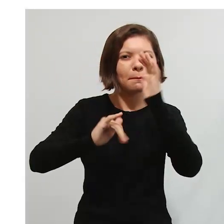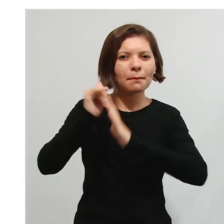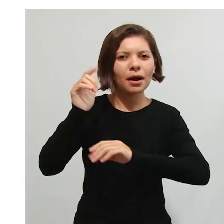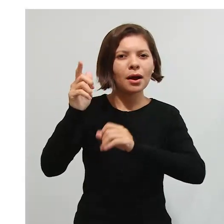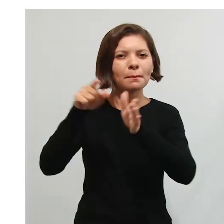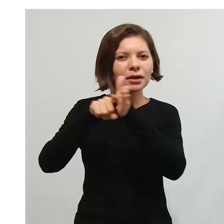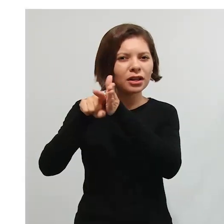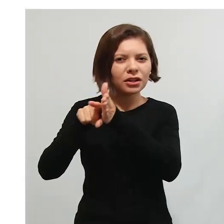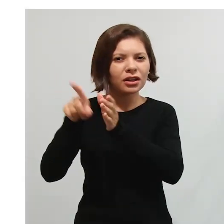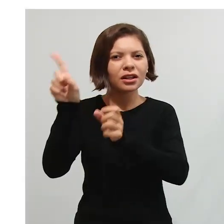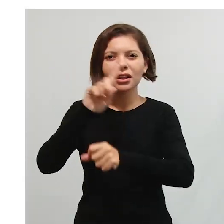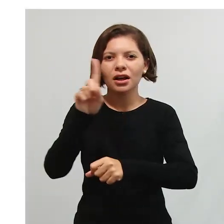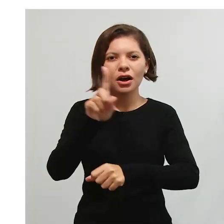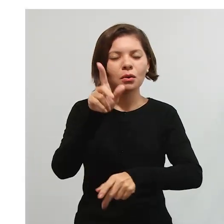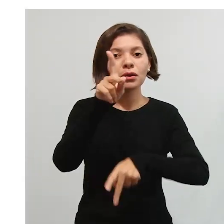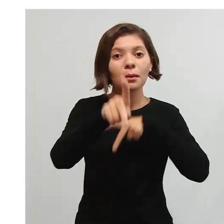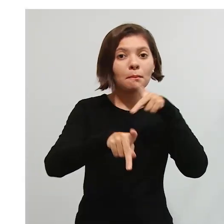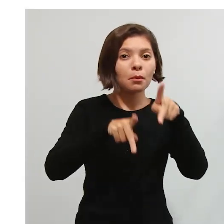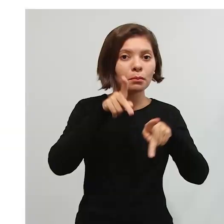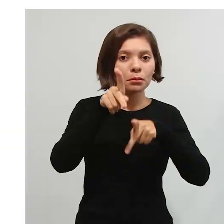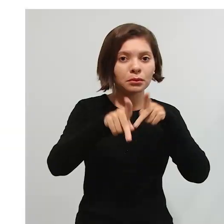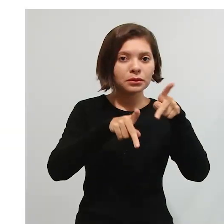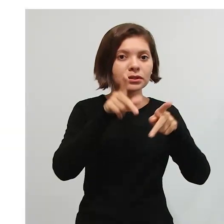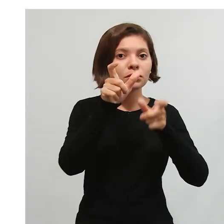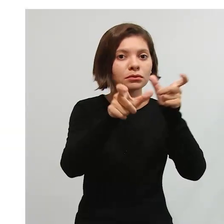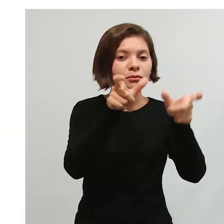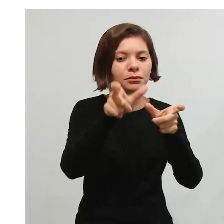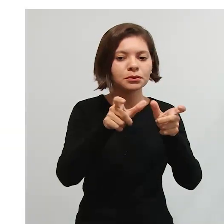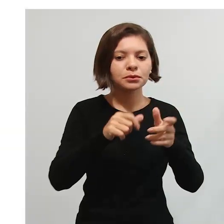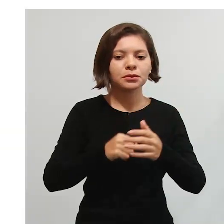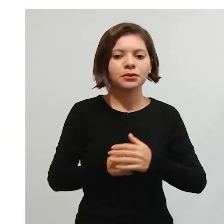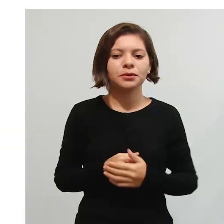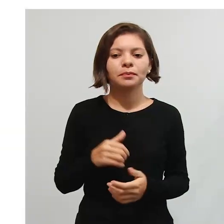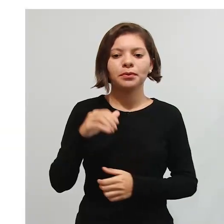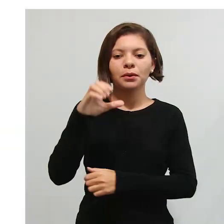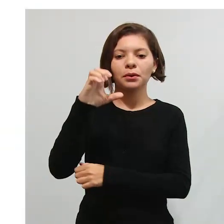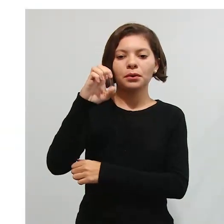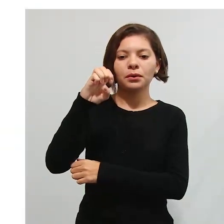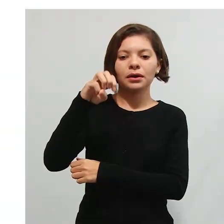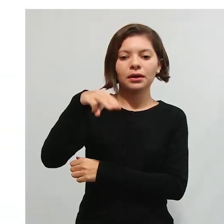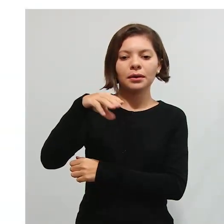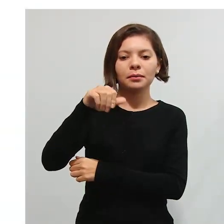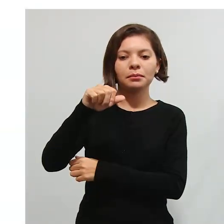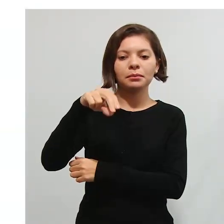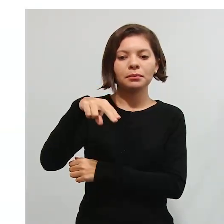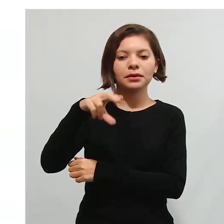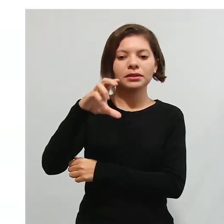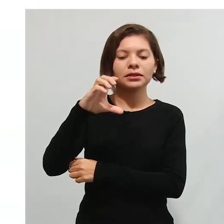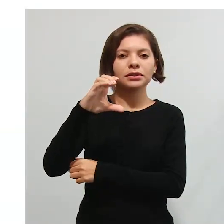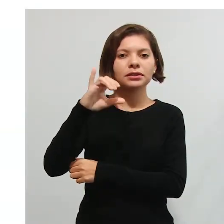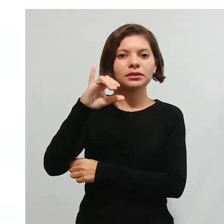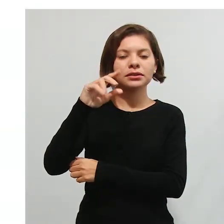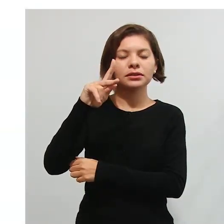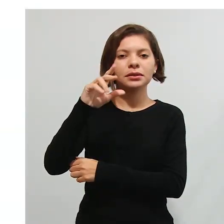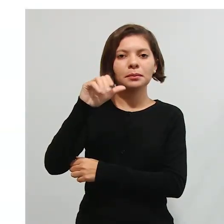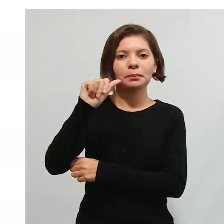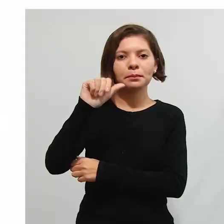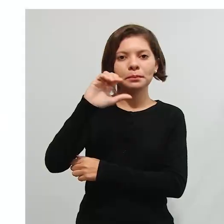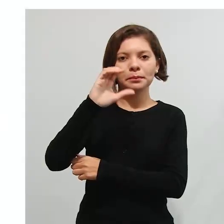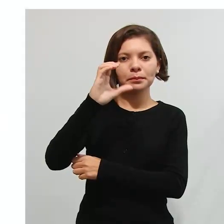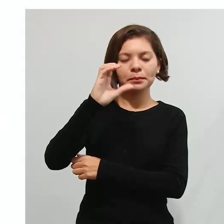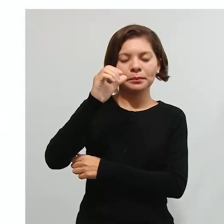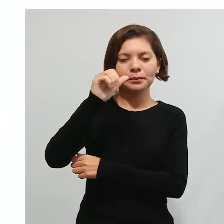envolvida Qual é o propósito dessa pesquisa participante emancipação das pessoas ou das comunidades que a